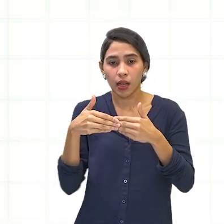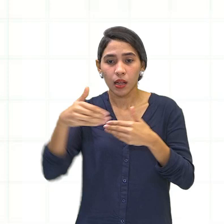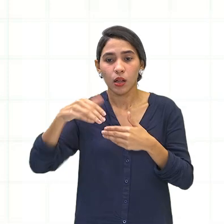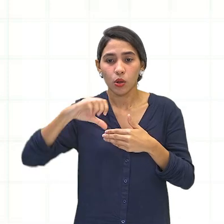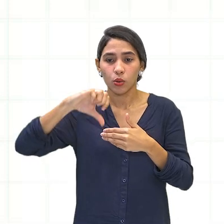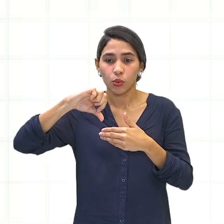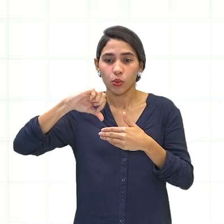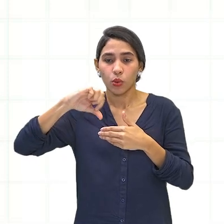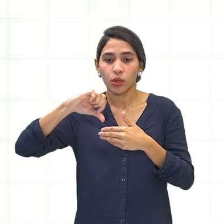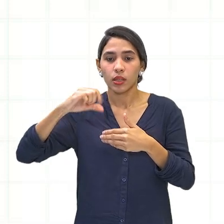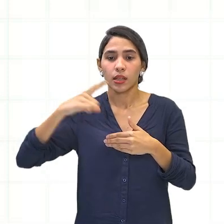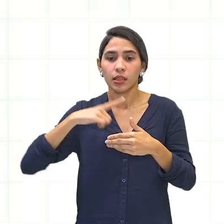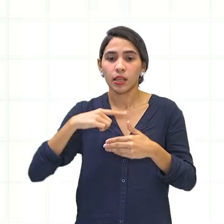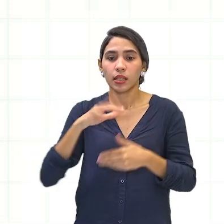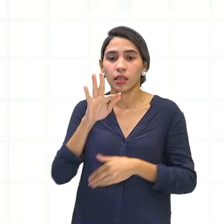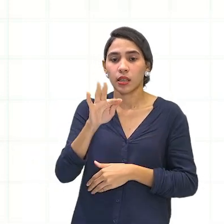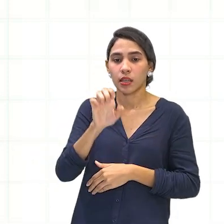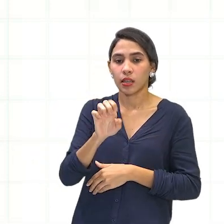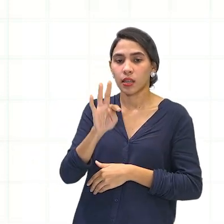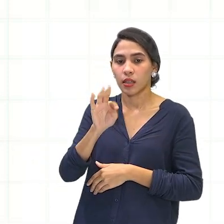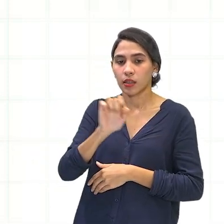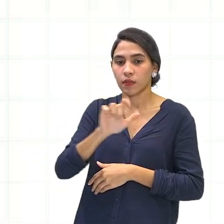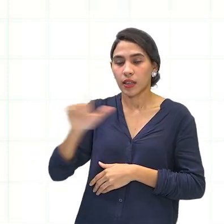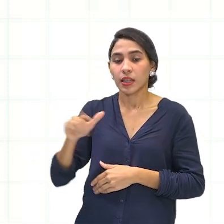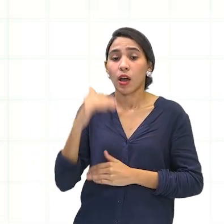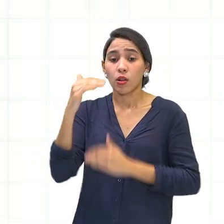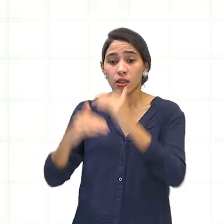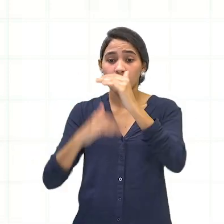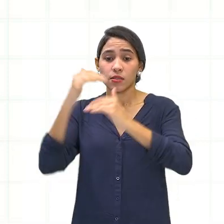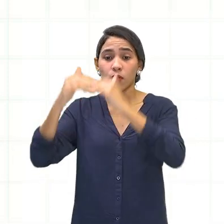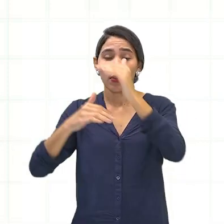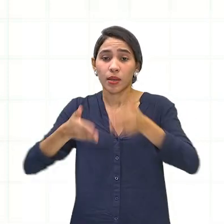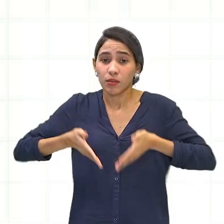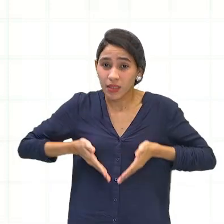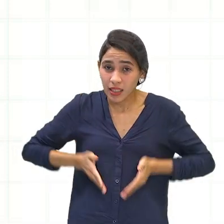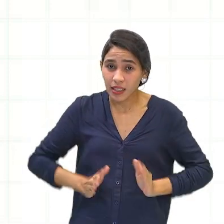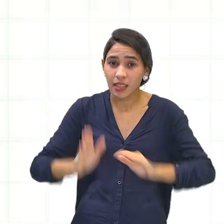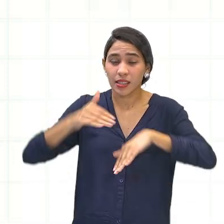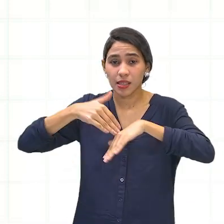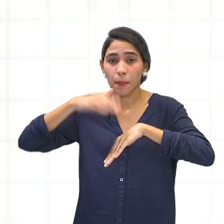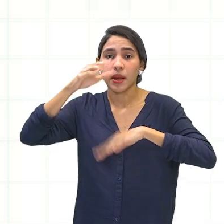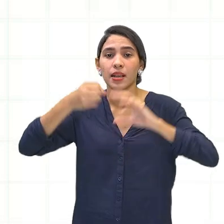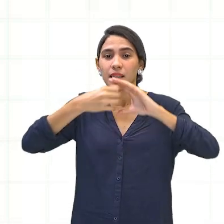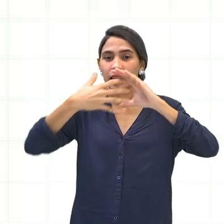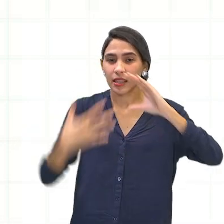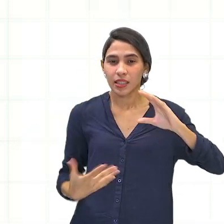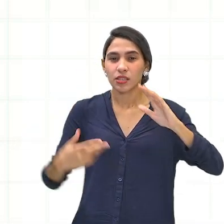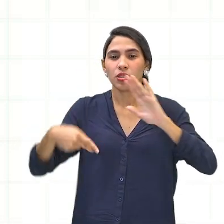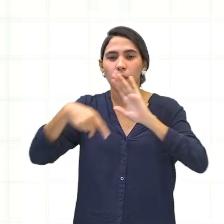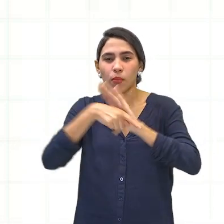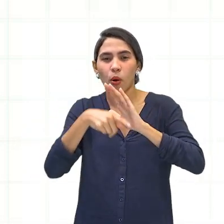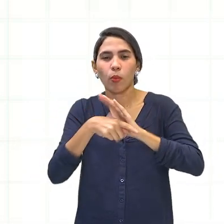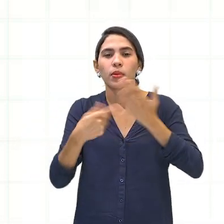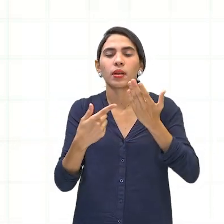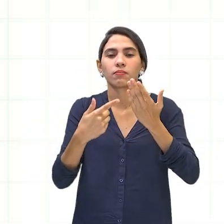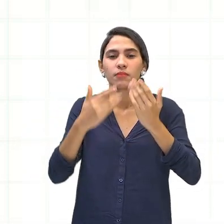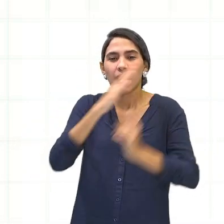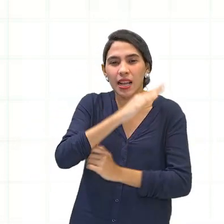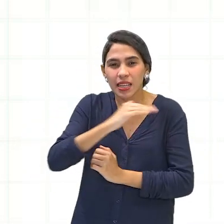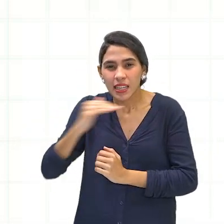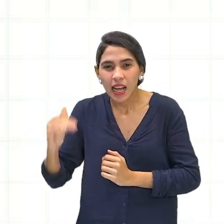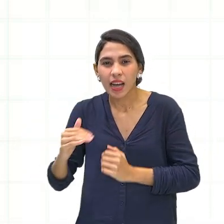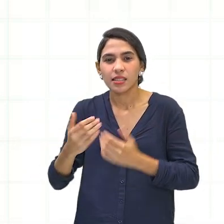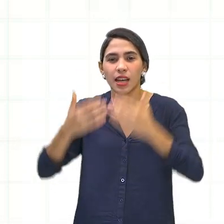semana, onde nós temos o período fetal, a gente já tem aqui o desenvolvimento do feto, quando ele já tem mais as características ali do bebê, né? Nós